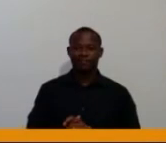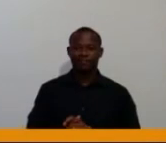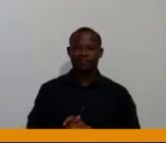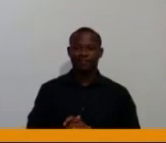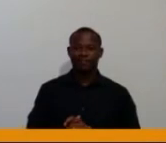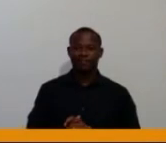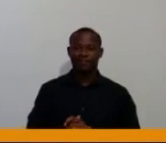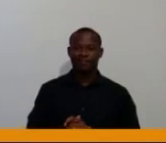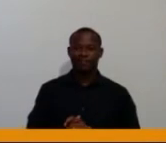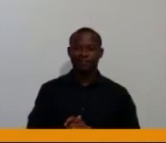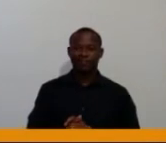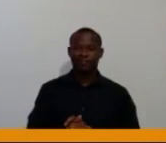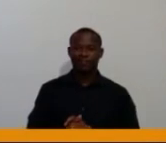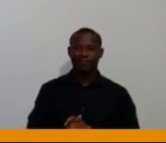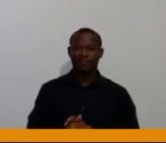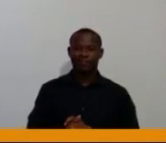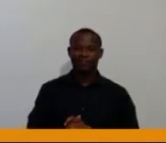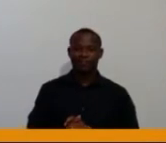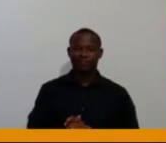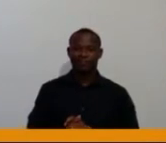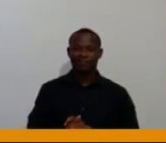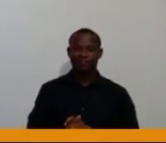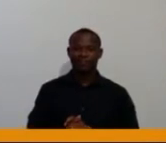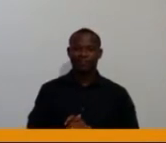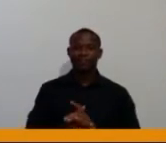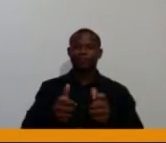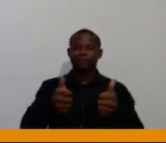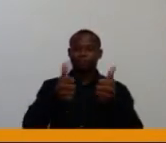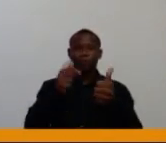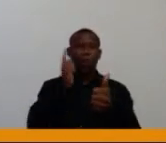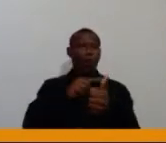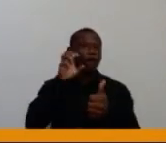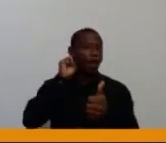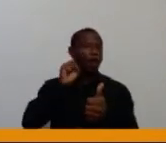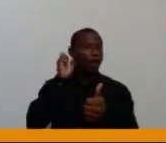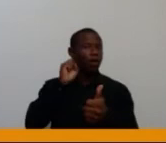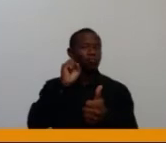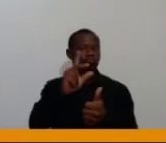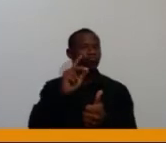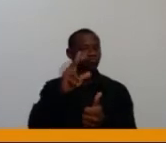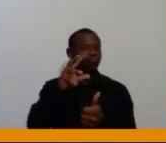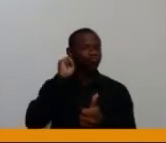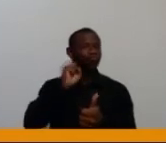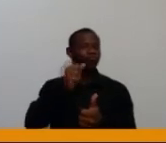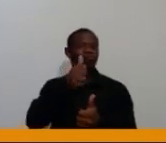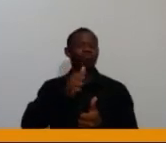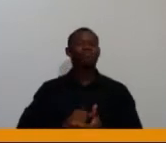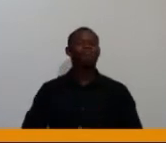Podem continuar, Kátia, Ana, estamos podem sendo... continuar. Está ouvindo? Estão ouvindo okay. A gente? Ok, tudo ok.